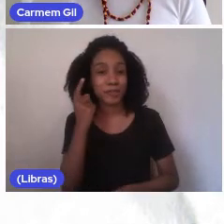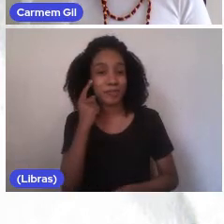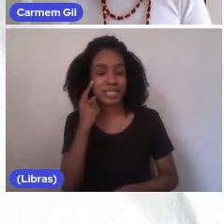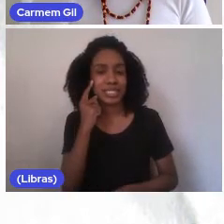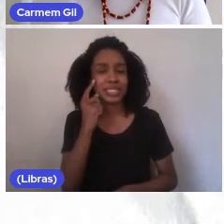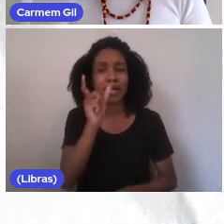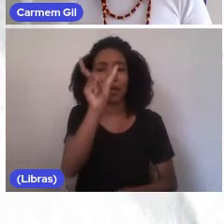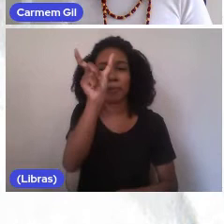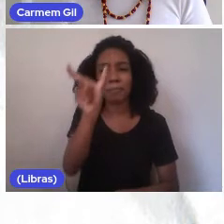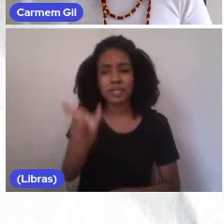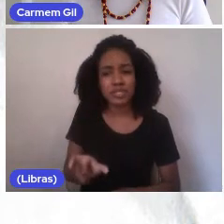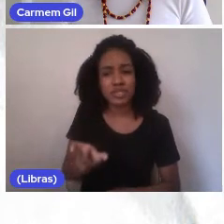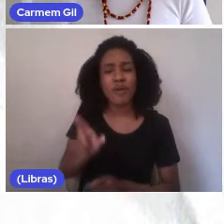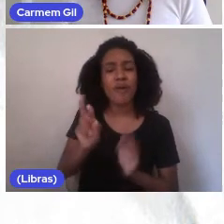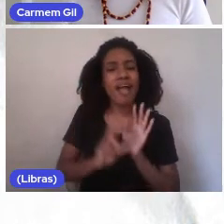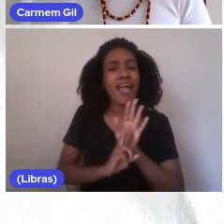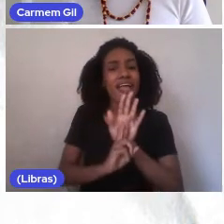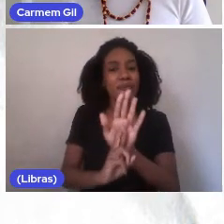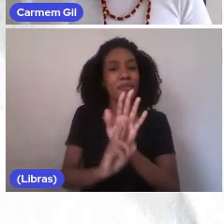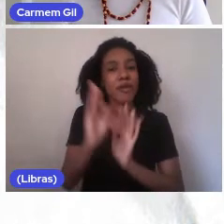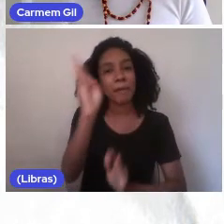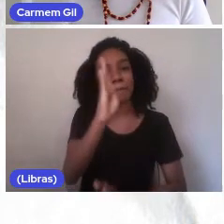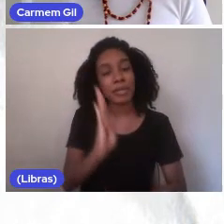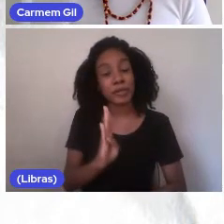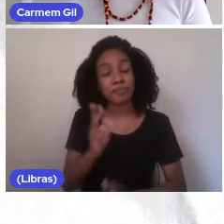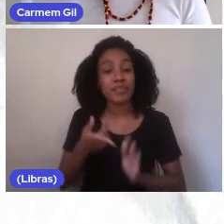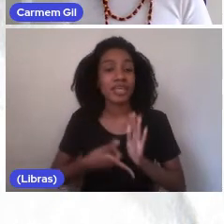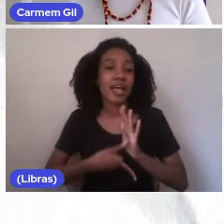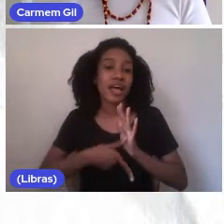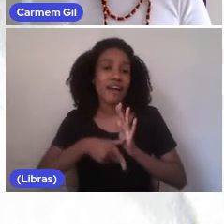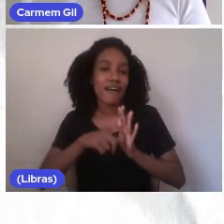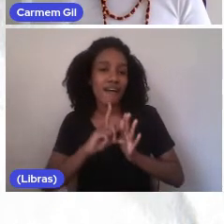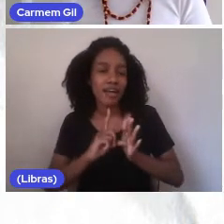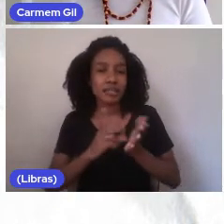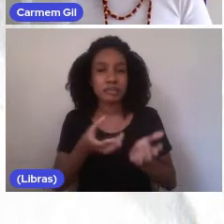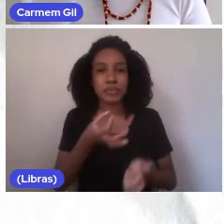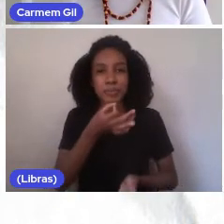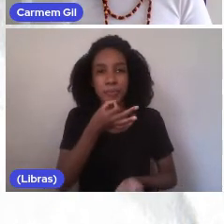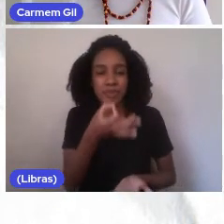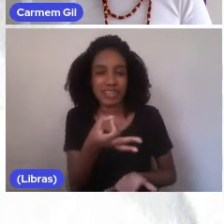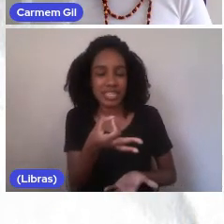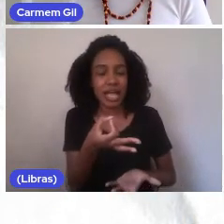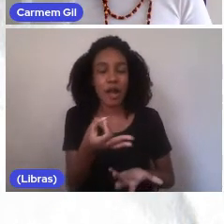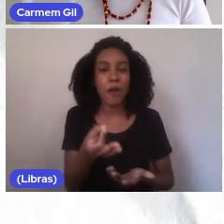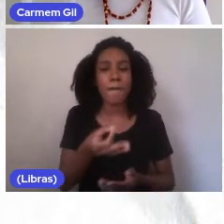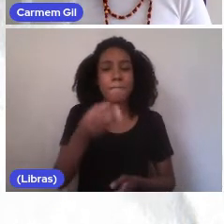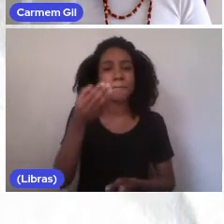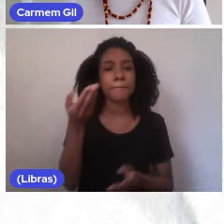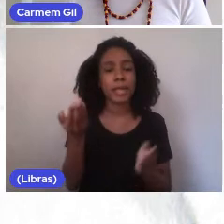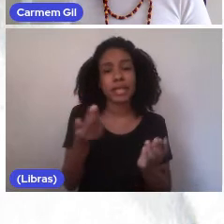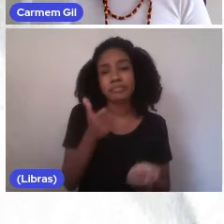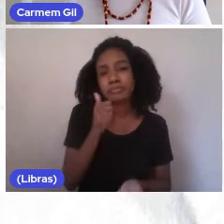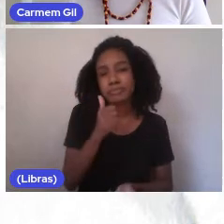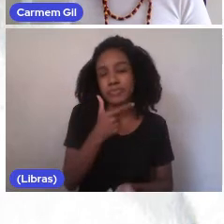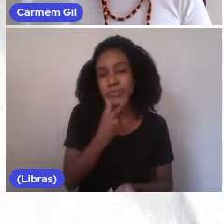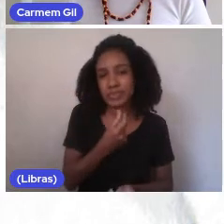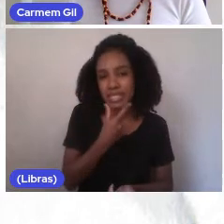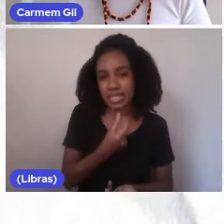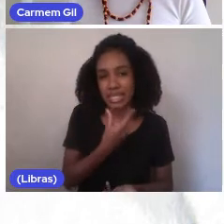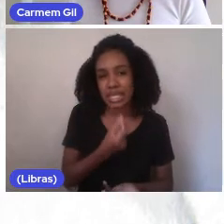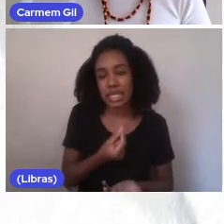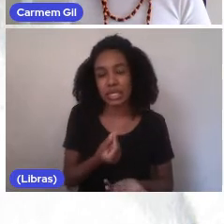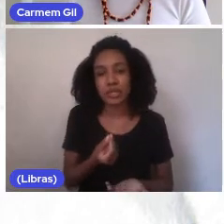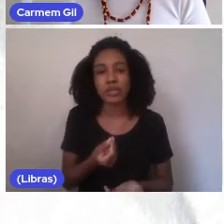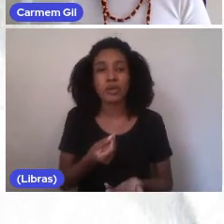Brasil. Foi sugerido um menino, meio moleque de periferia, porque o portal tenta quebrar